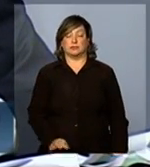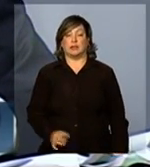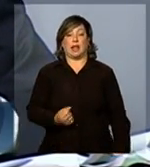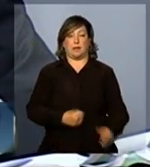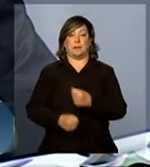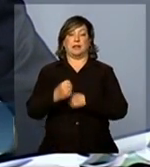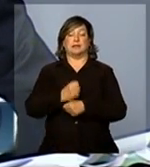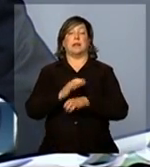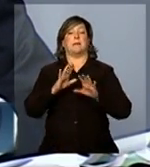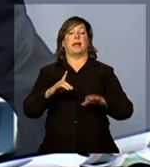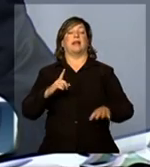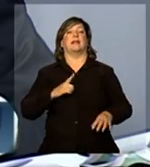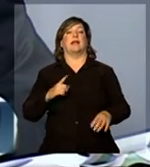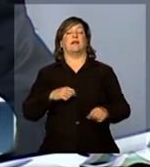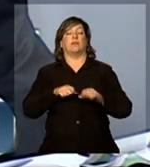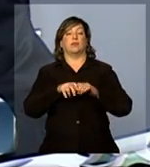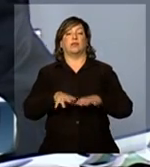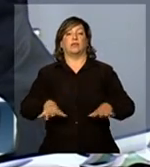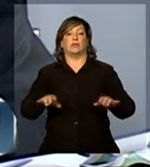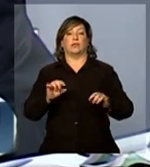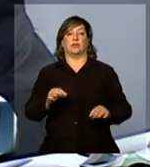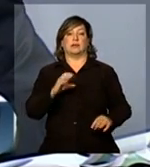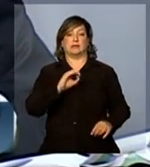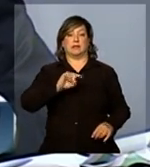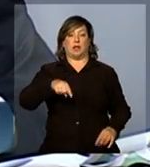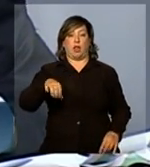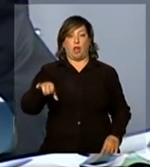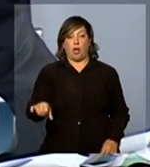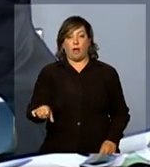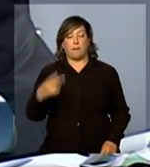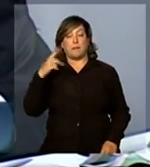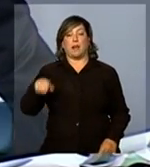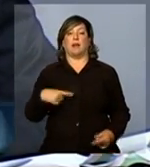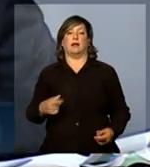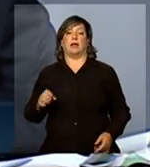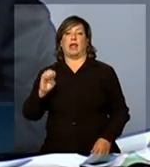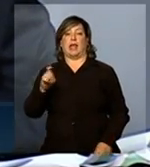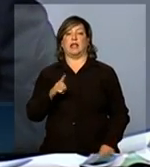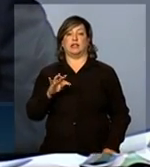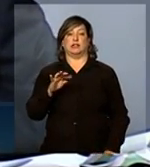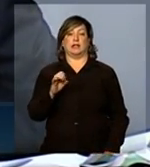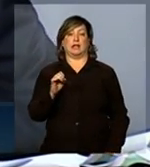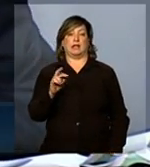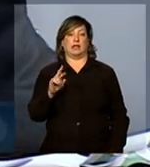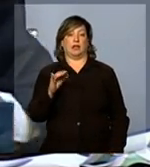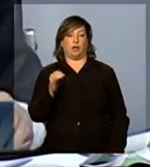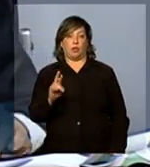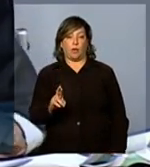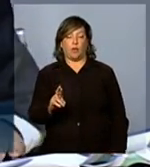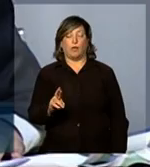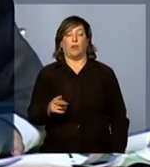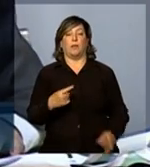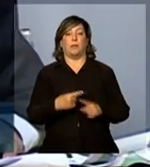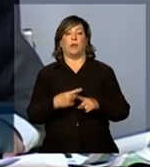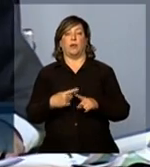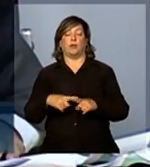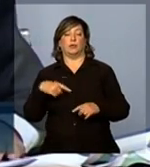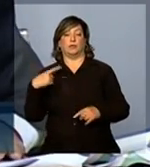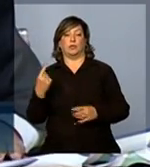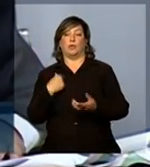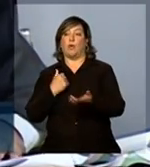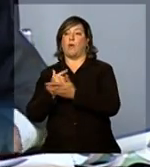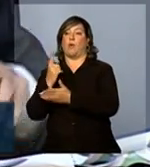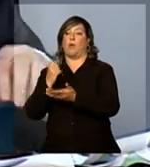mas houve um vazamento de 0,9% para o exterior, que foi apropriado pelas